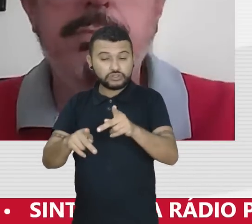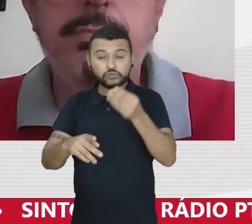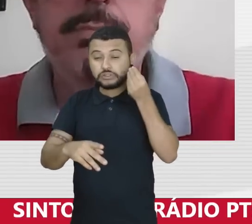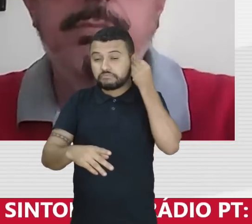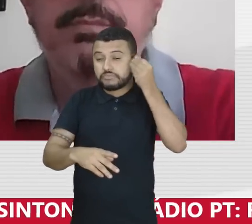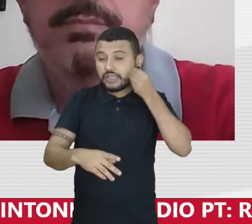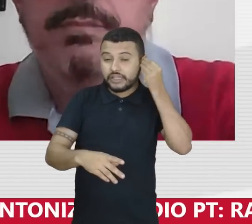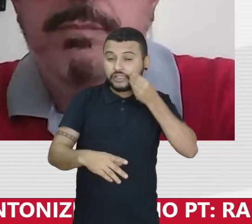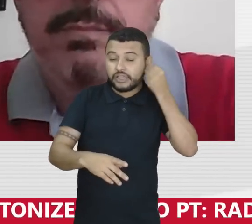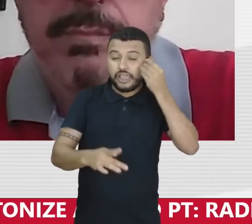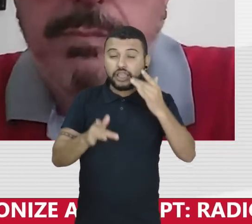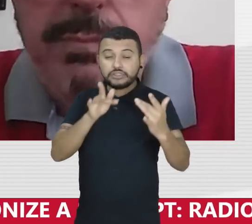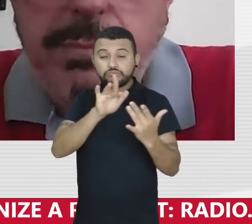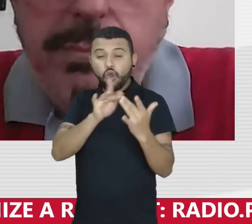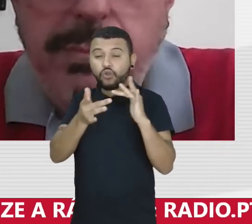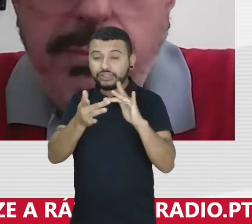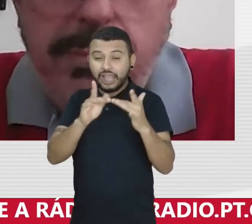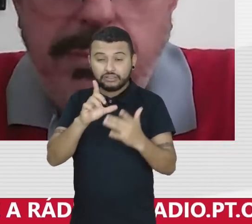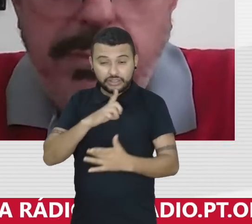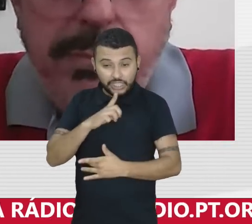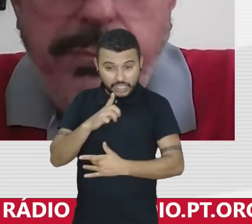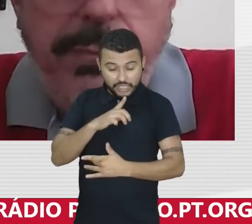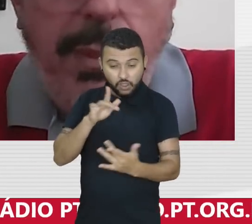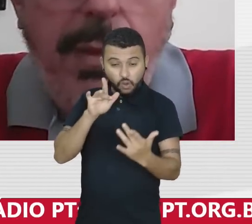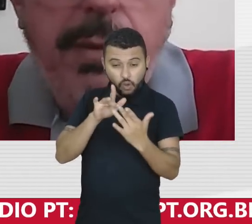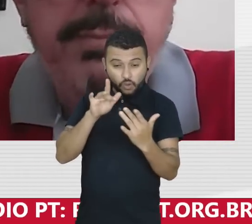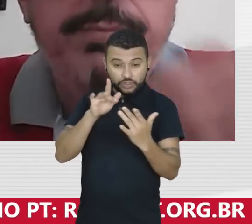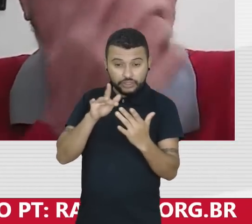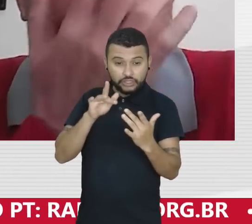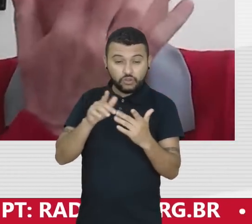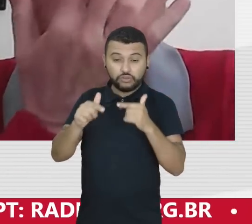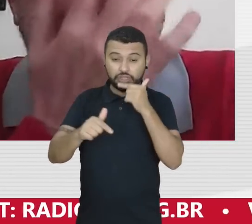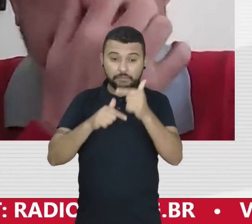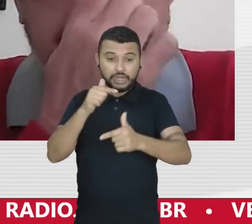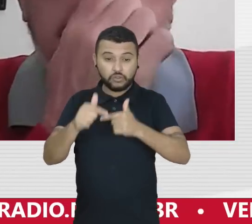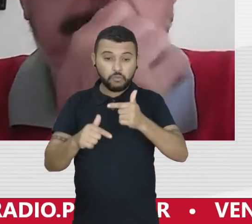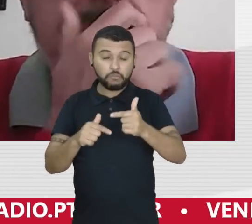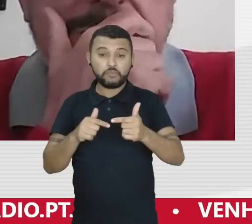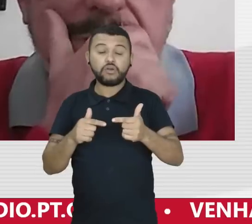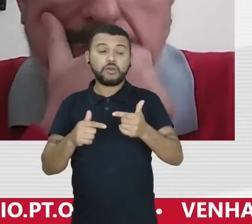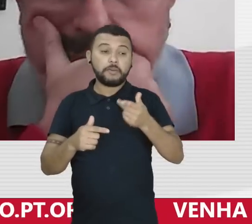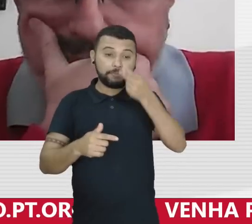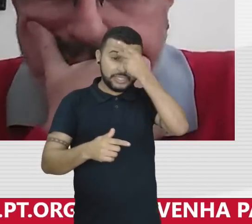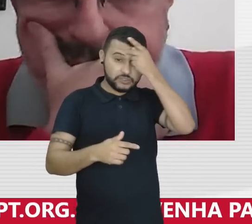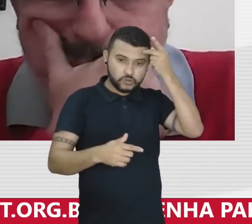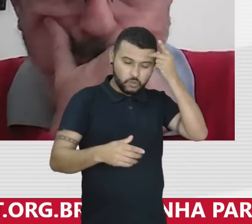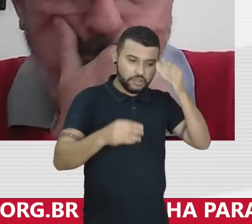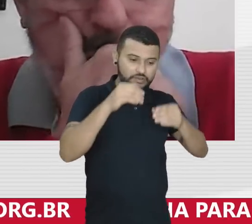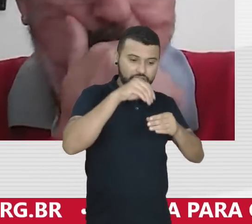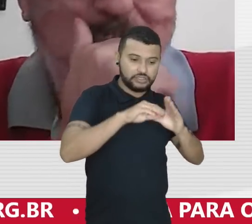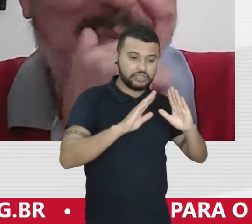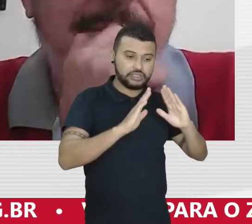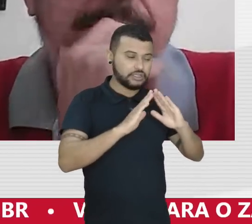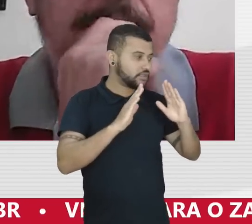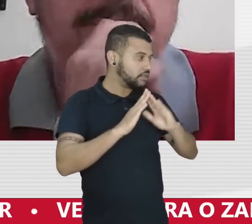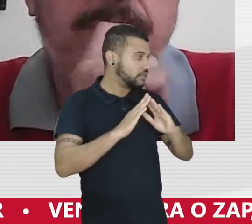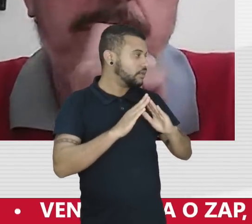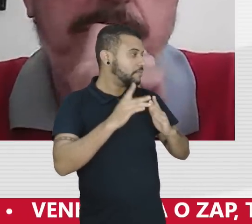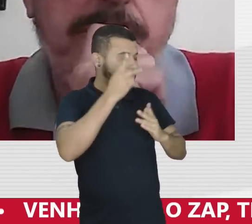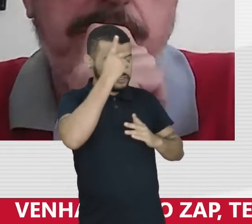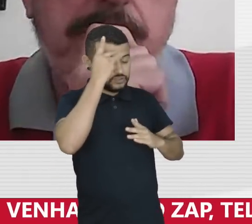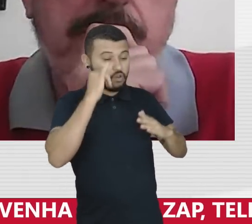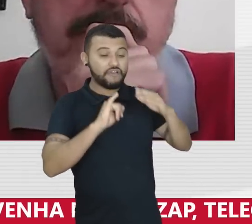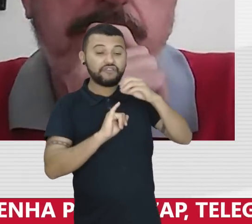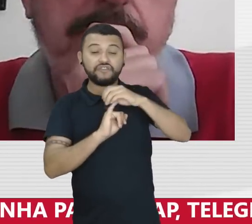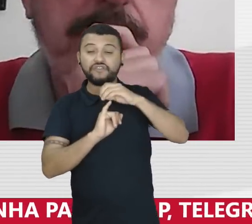seus contatos, como é que o trabalhador, a dona de casa, o feirante, como